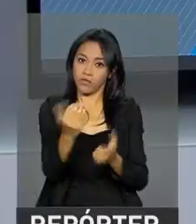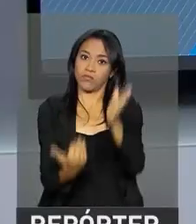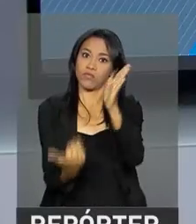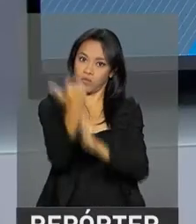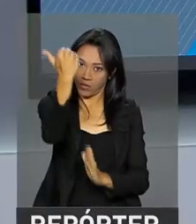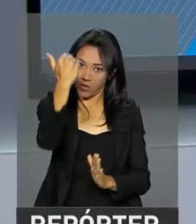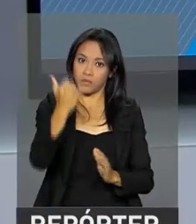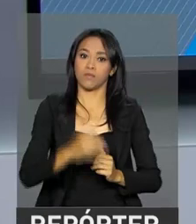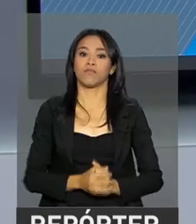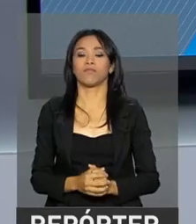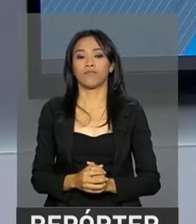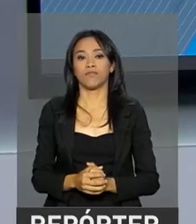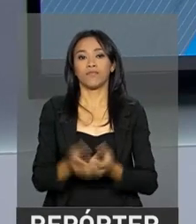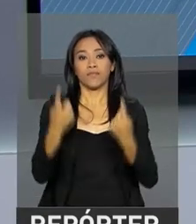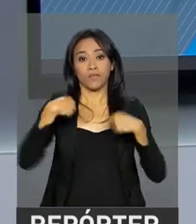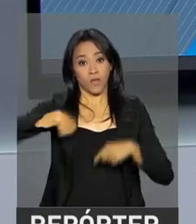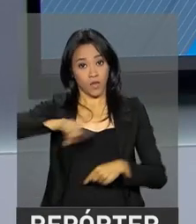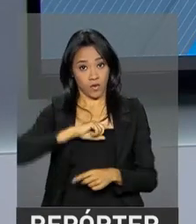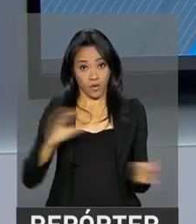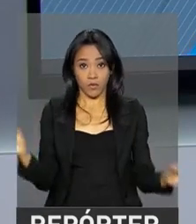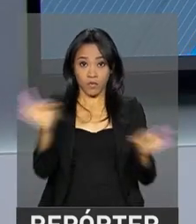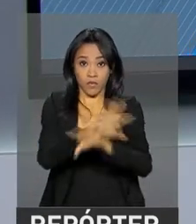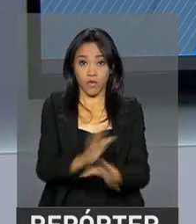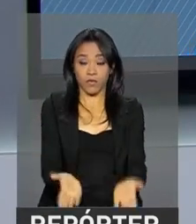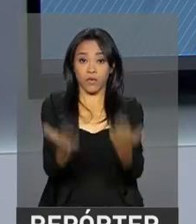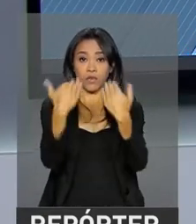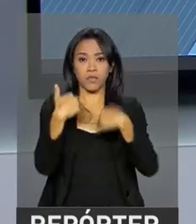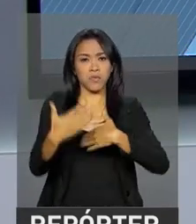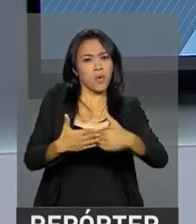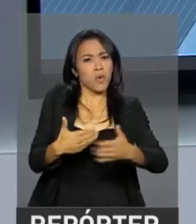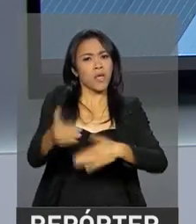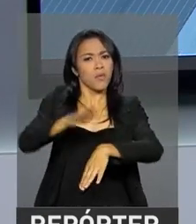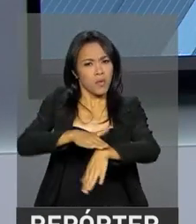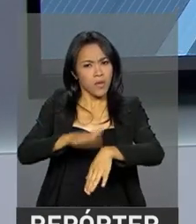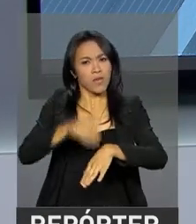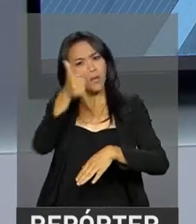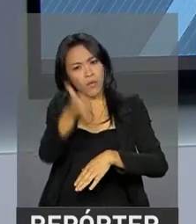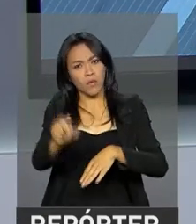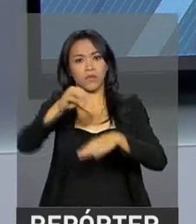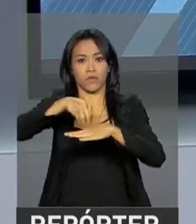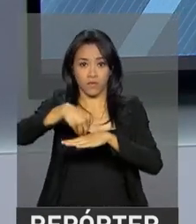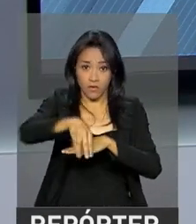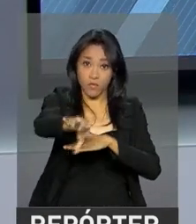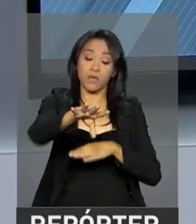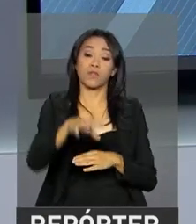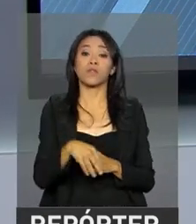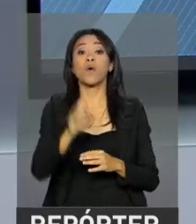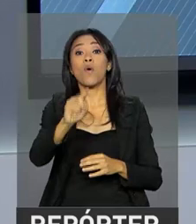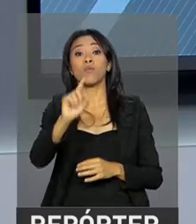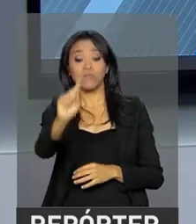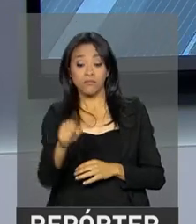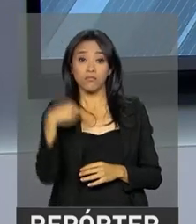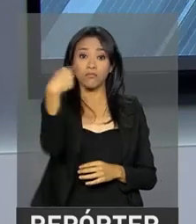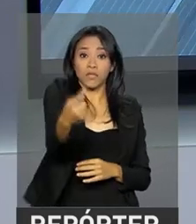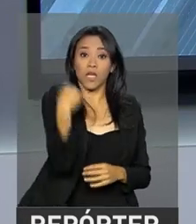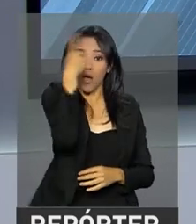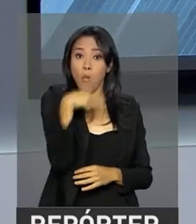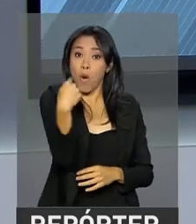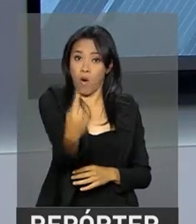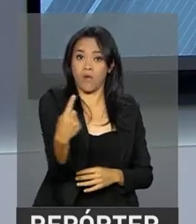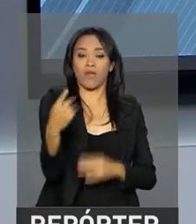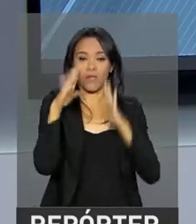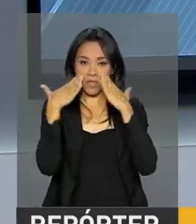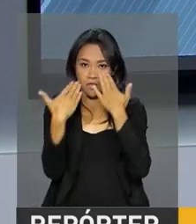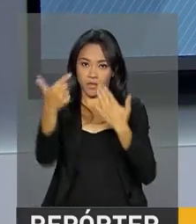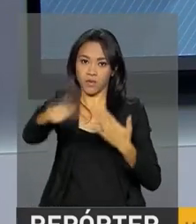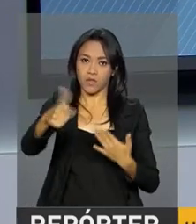cima o repórter NBR fica por aqui voltamos a qualquer momento com outras informações ou em uma hora na nossa próxima